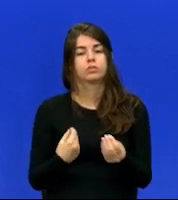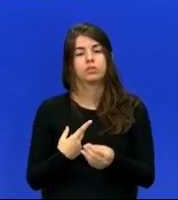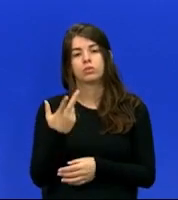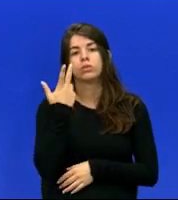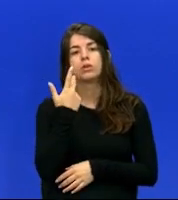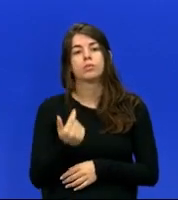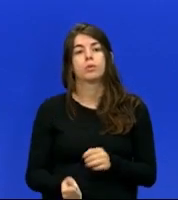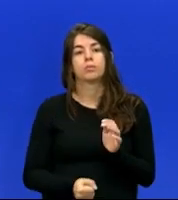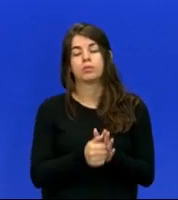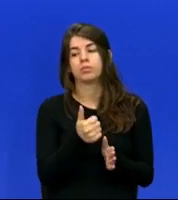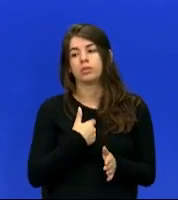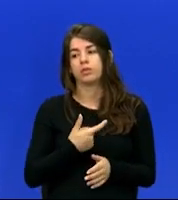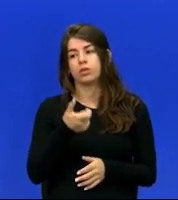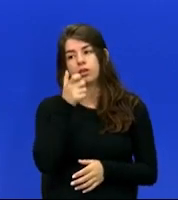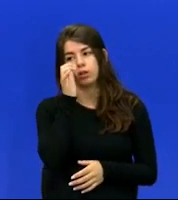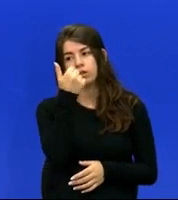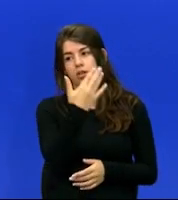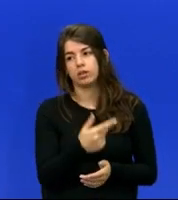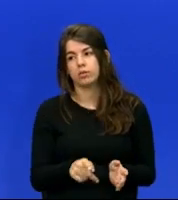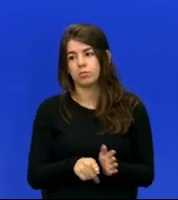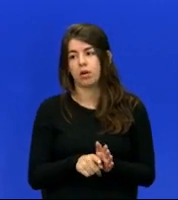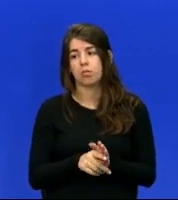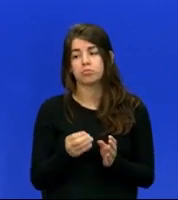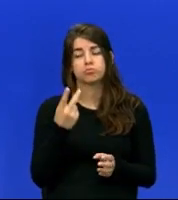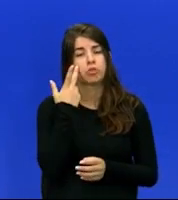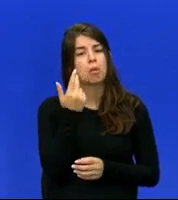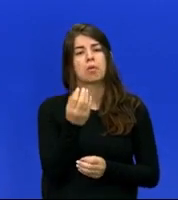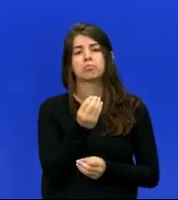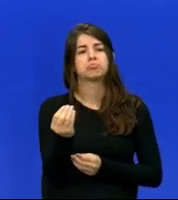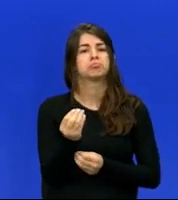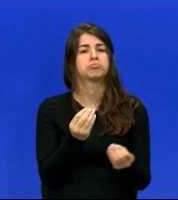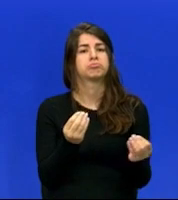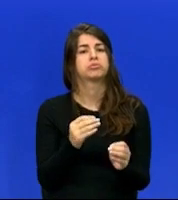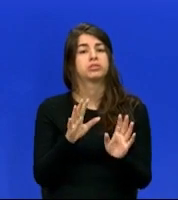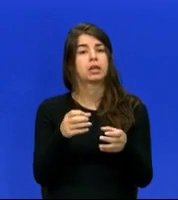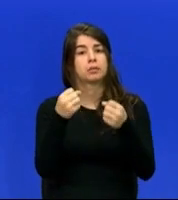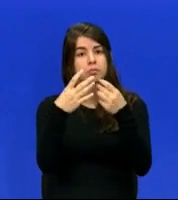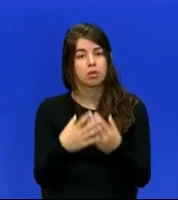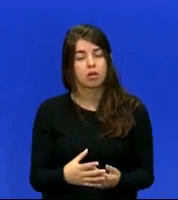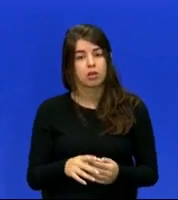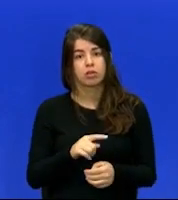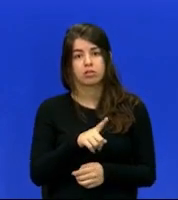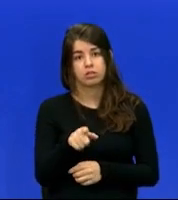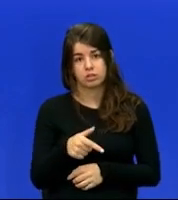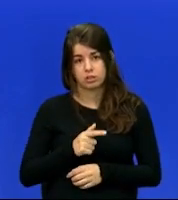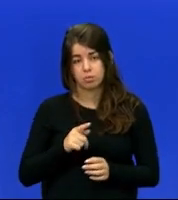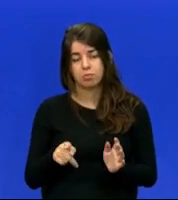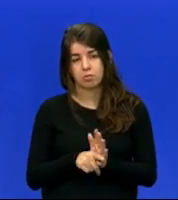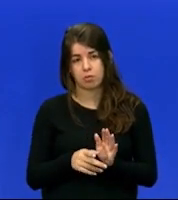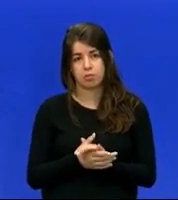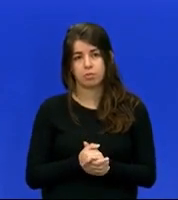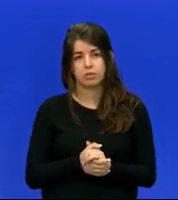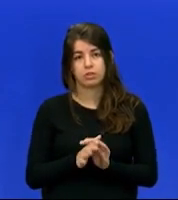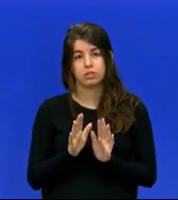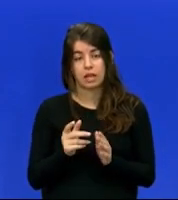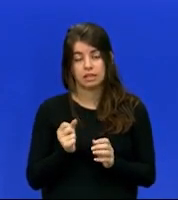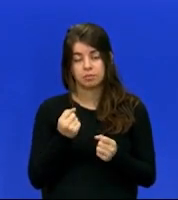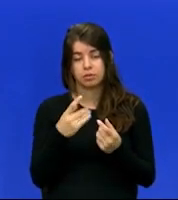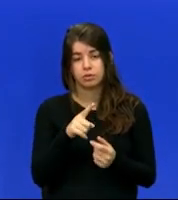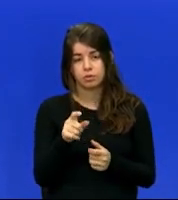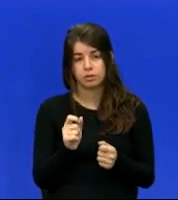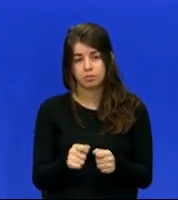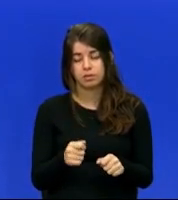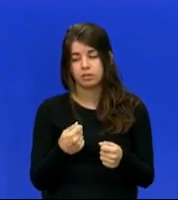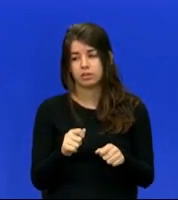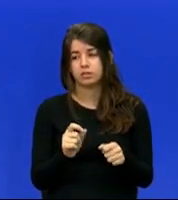normal. Primeiro, normalmente distribuída, ele já te sinaliza que você está trabalhando com uma distribuição